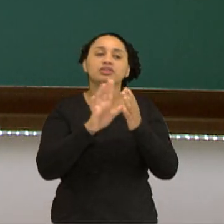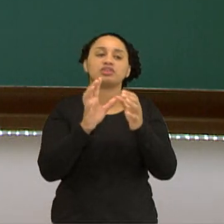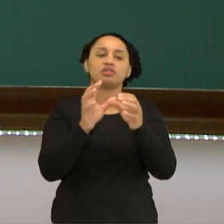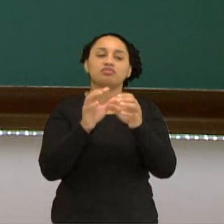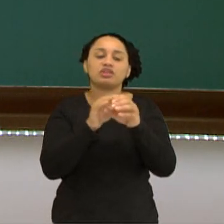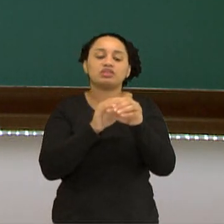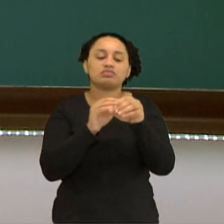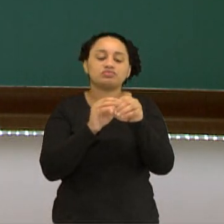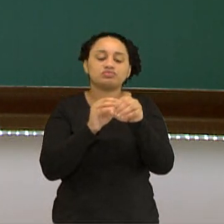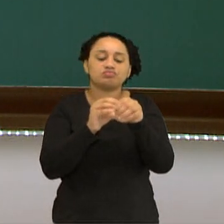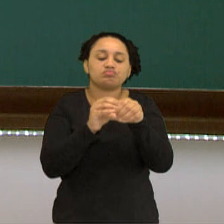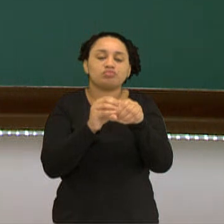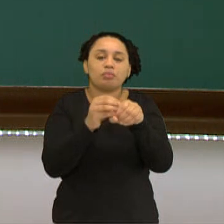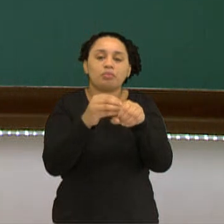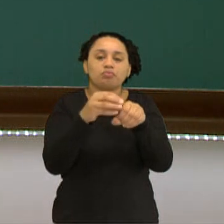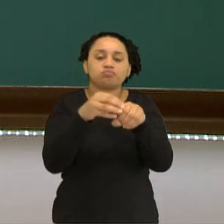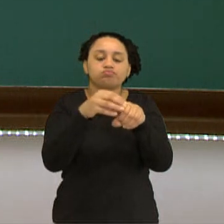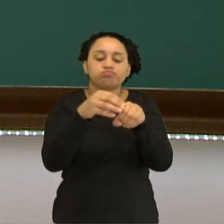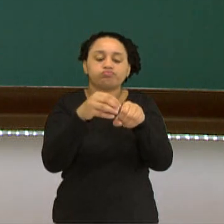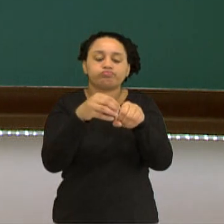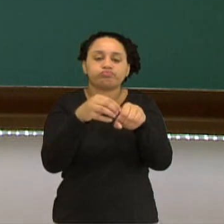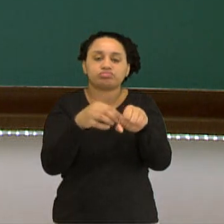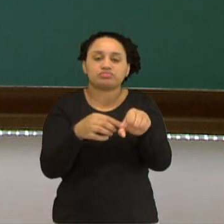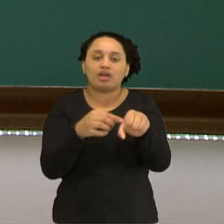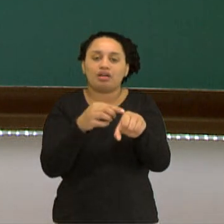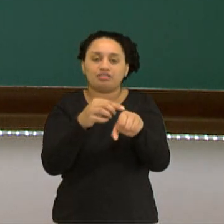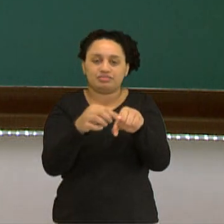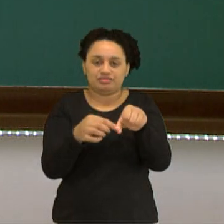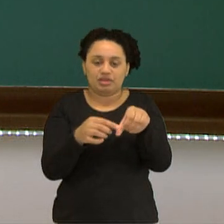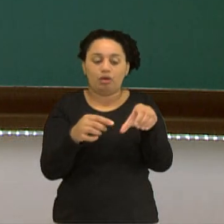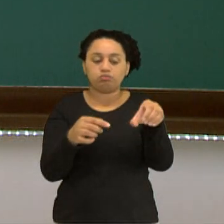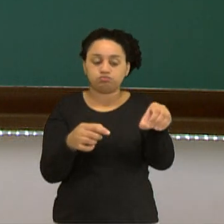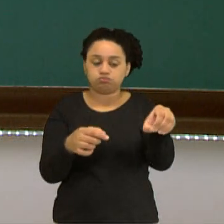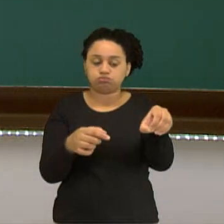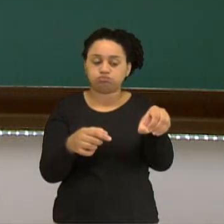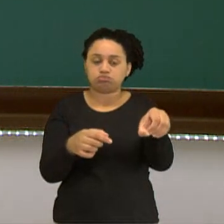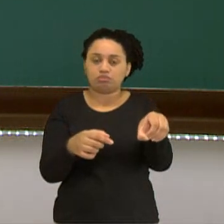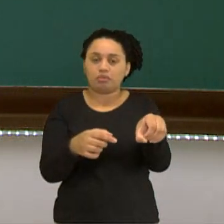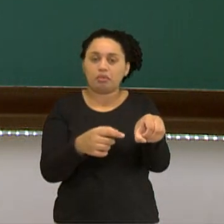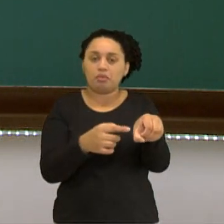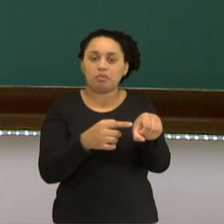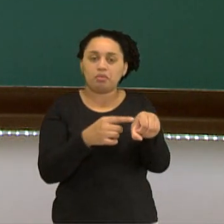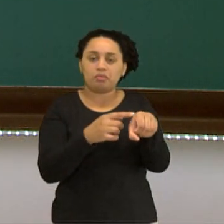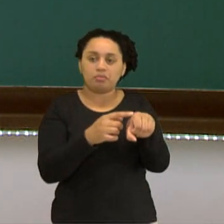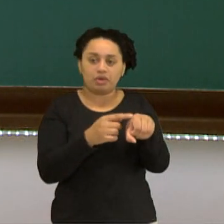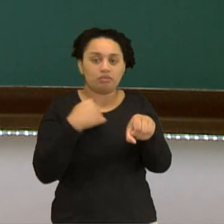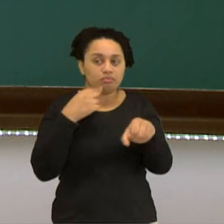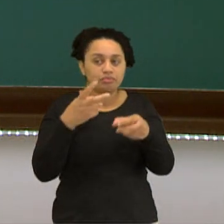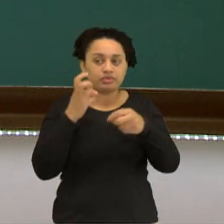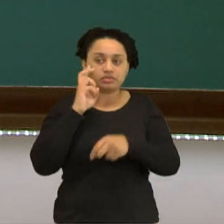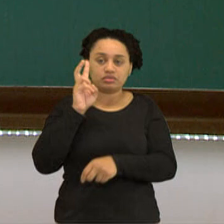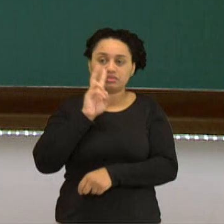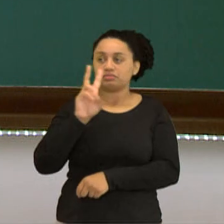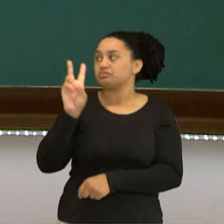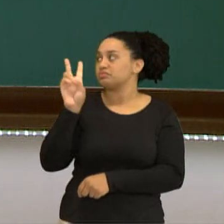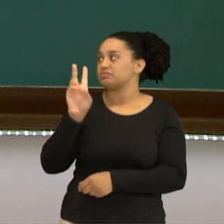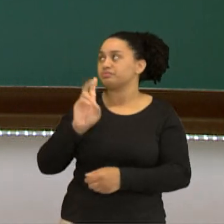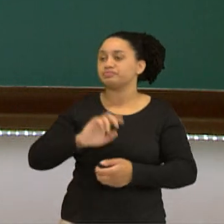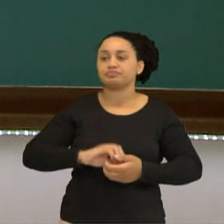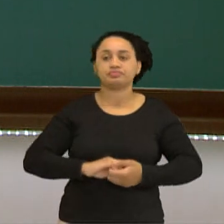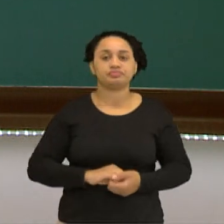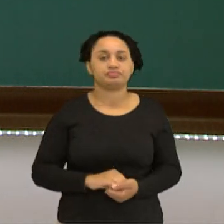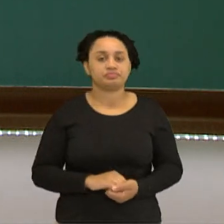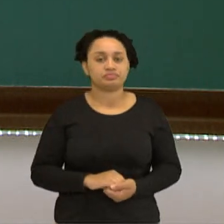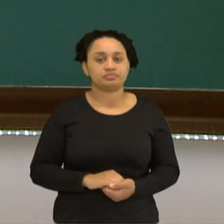um estreitamento dos vasos, né? O aparecimento desse muco que não consegue ser eliminado, e aí a dificuldade